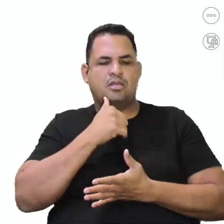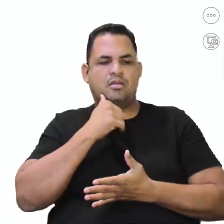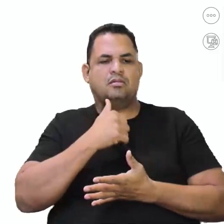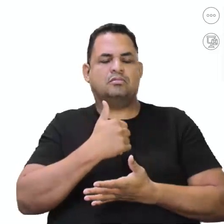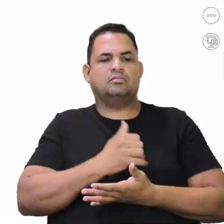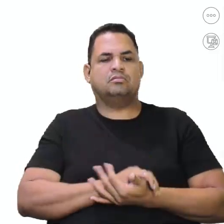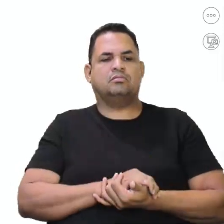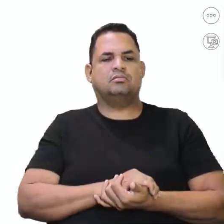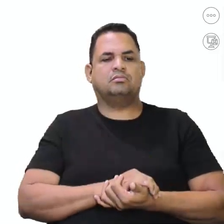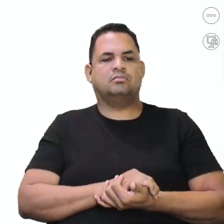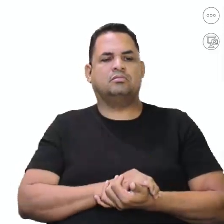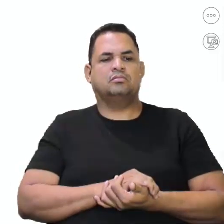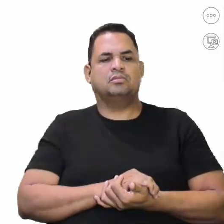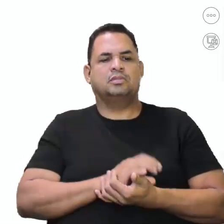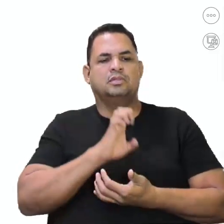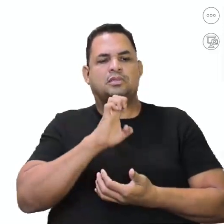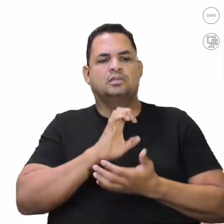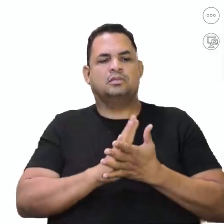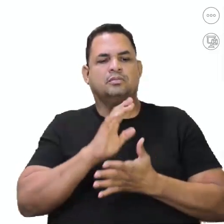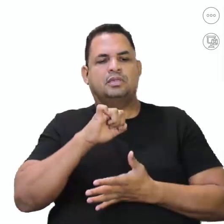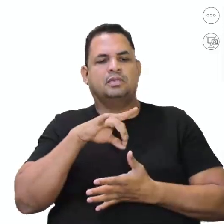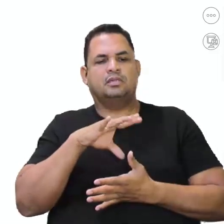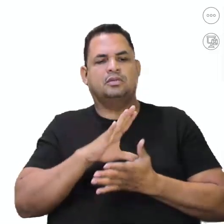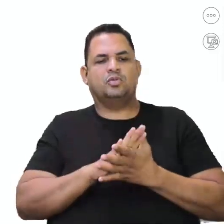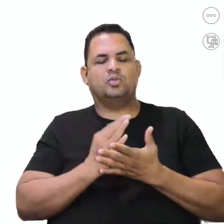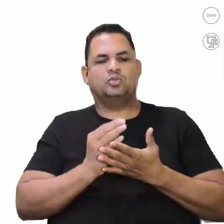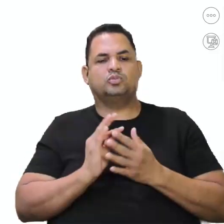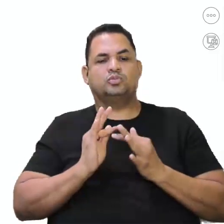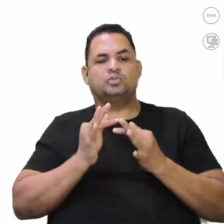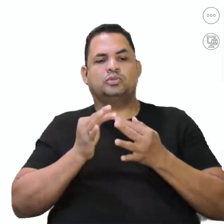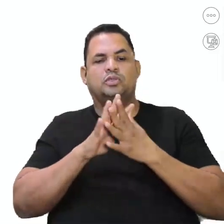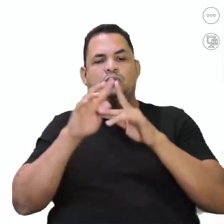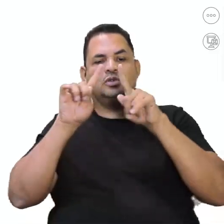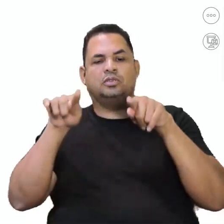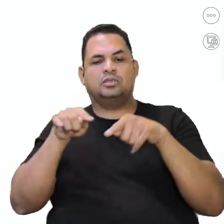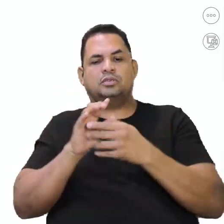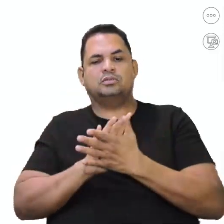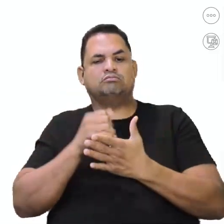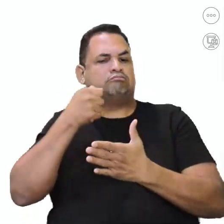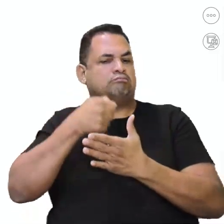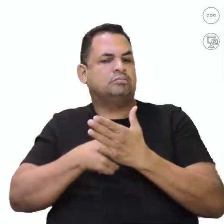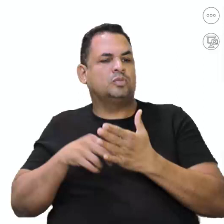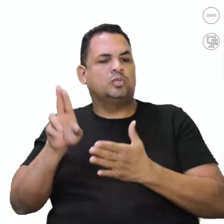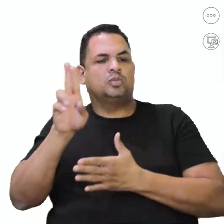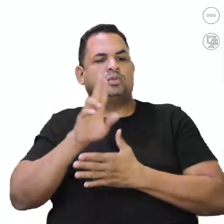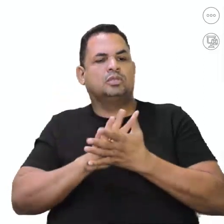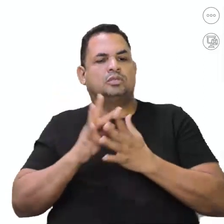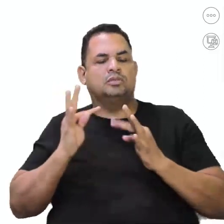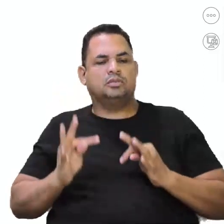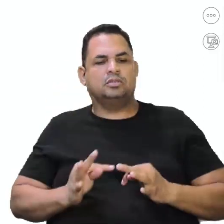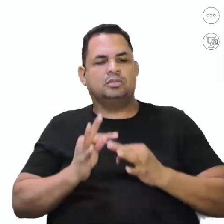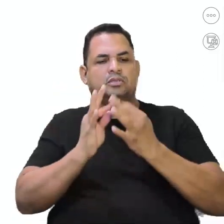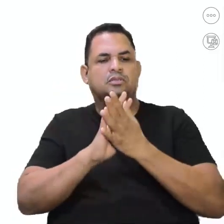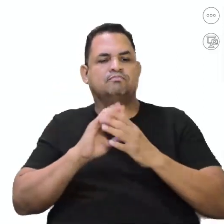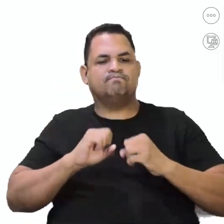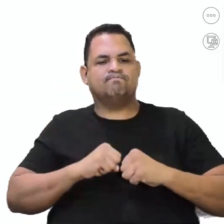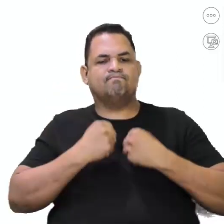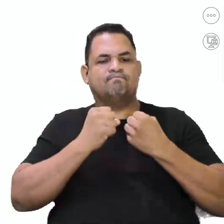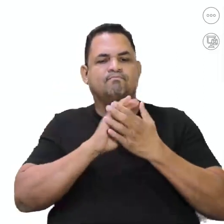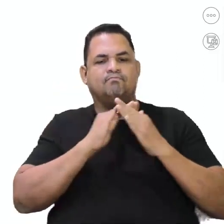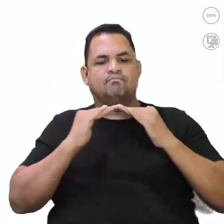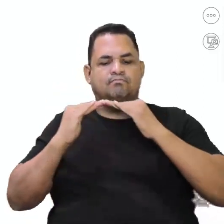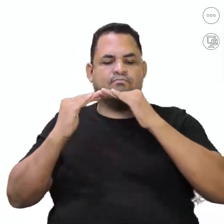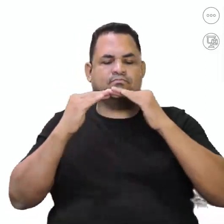letra D. Letra E, Mafalda, no último quadrinho, defende o uso de uma tecnologia que